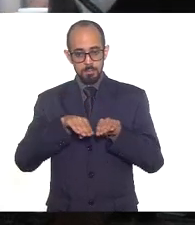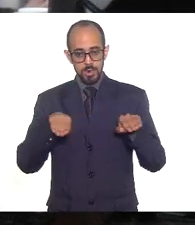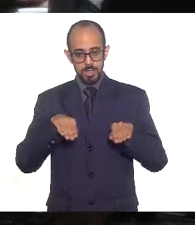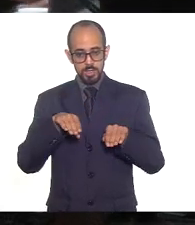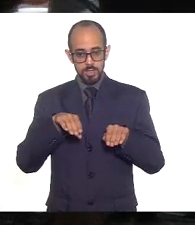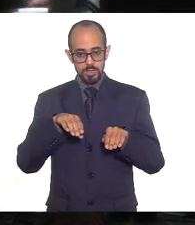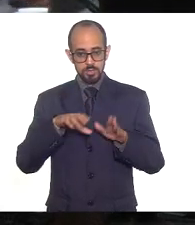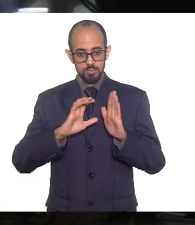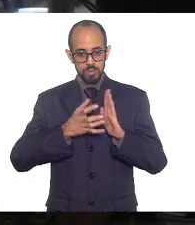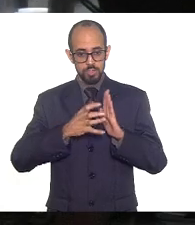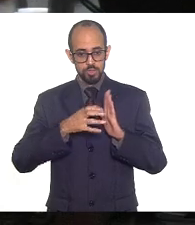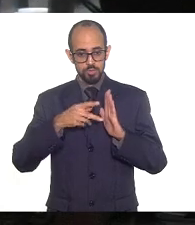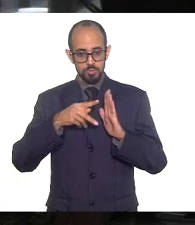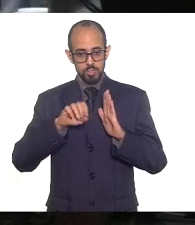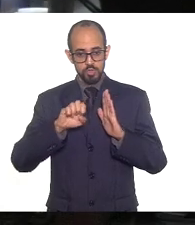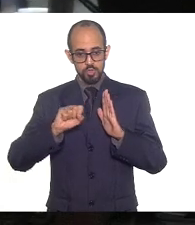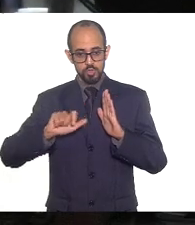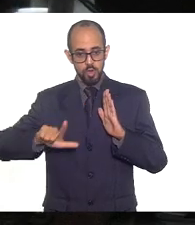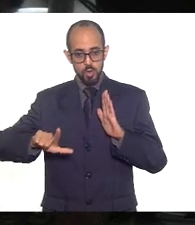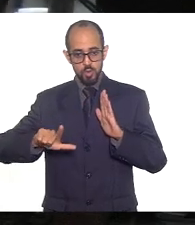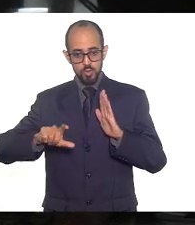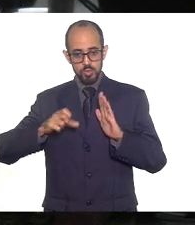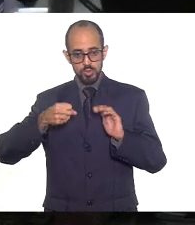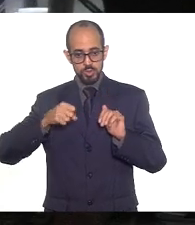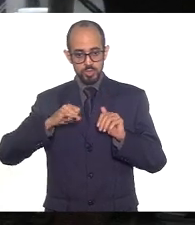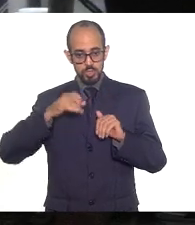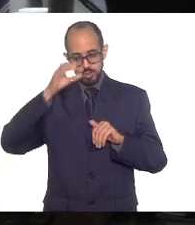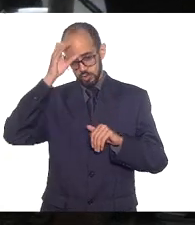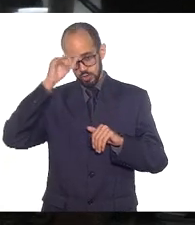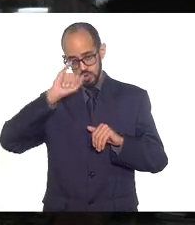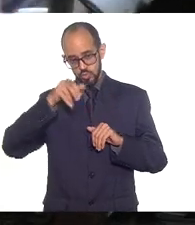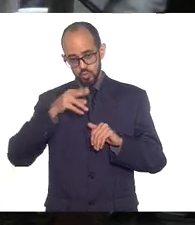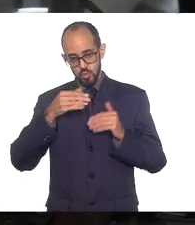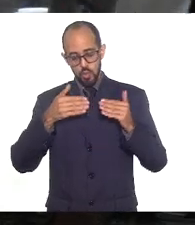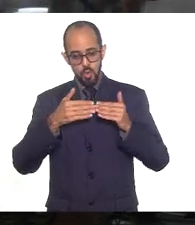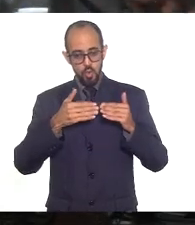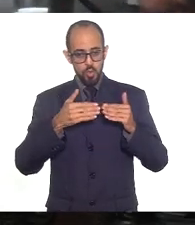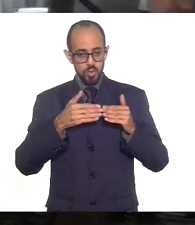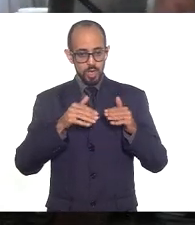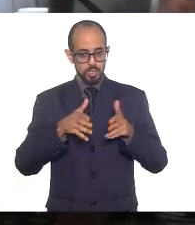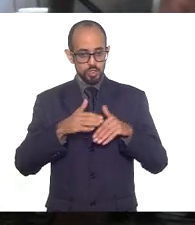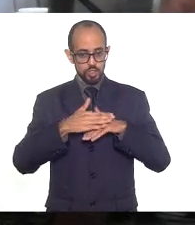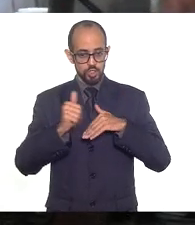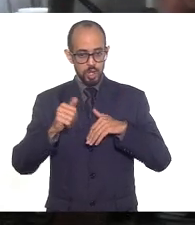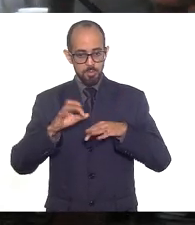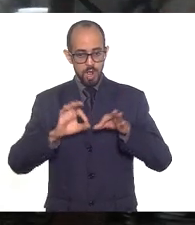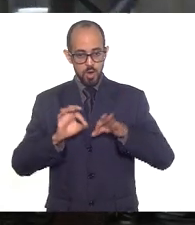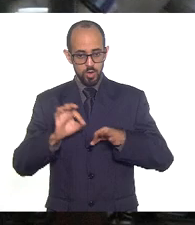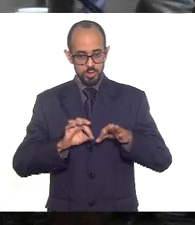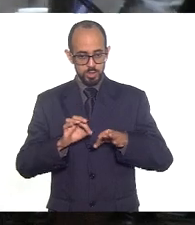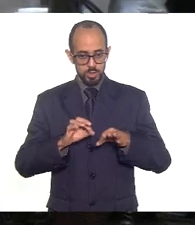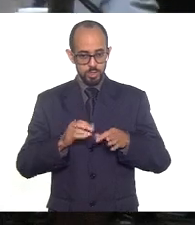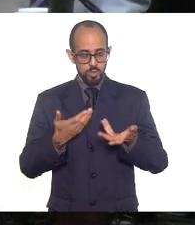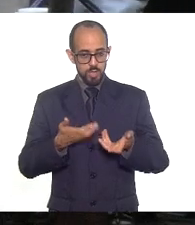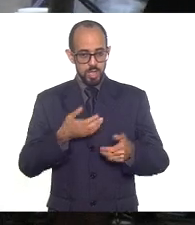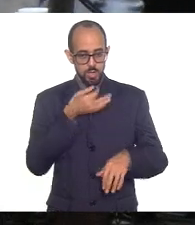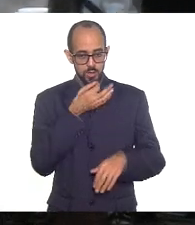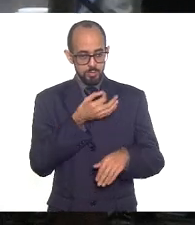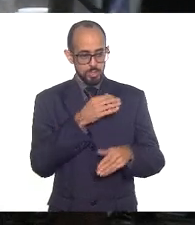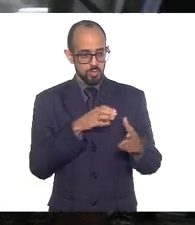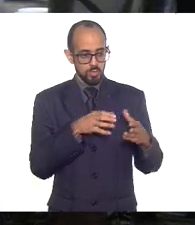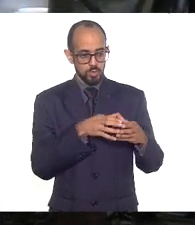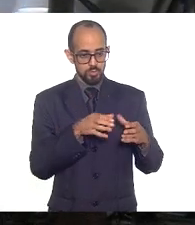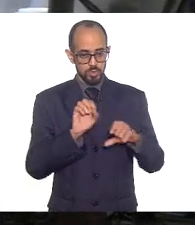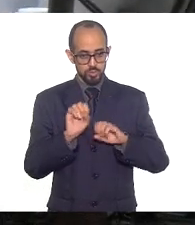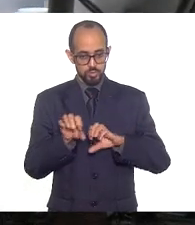a tia Ju concordar a gente chama os trabalhos a obra Vou Colher eu parecida comissão de educação ele dá para o